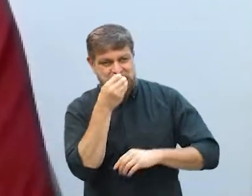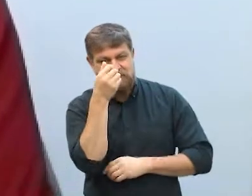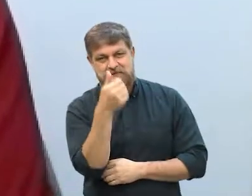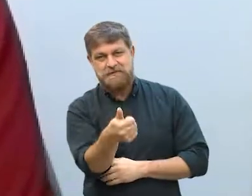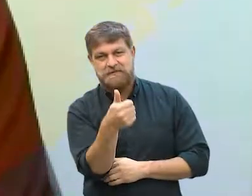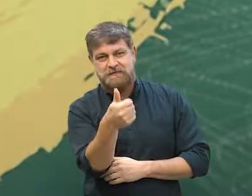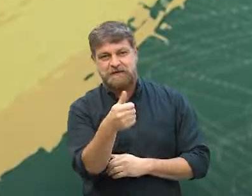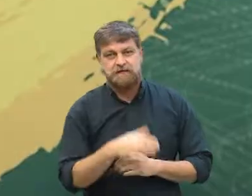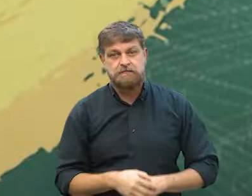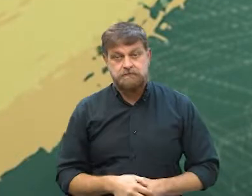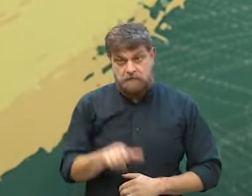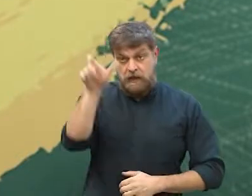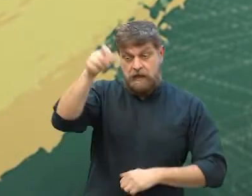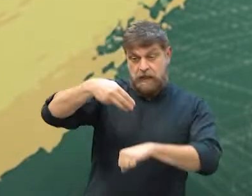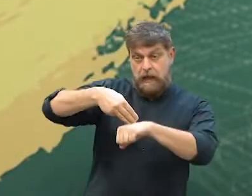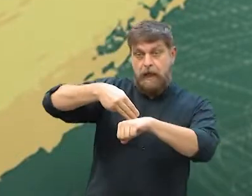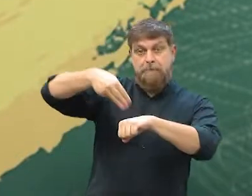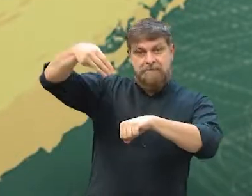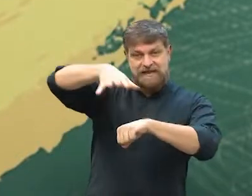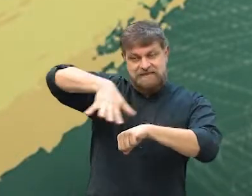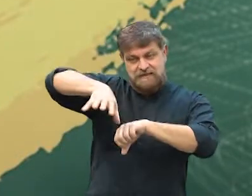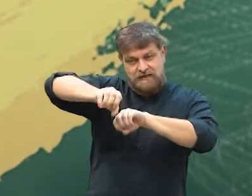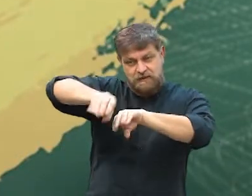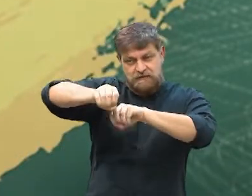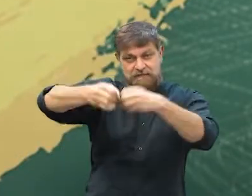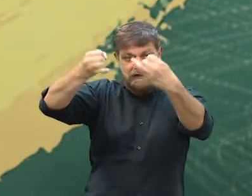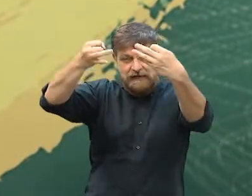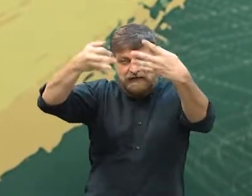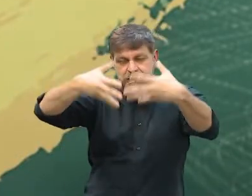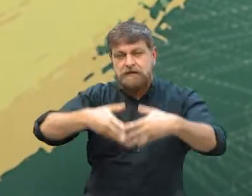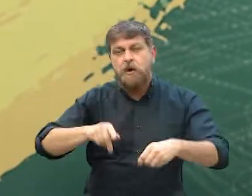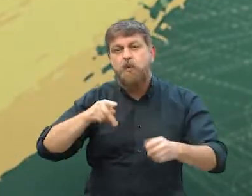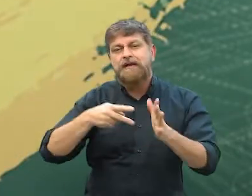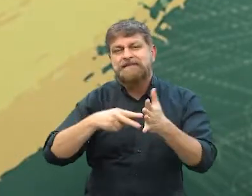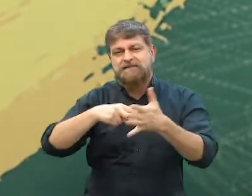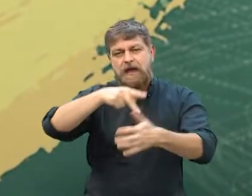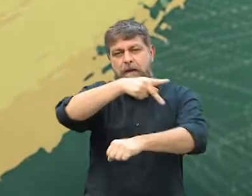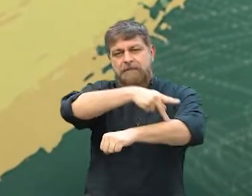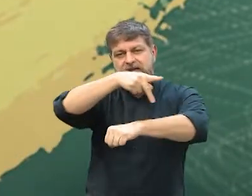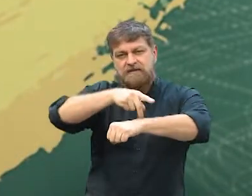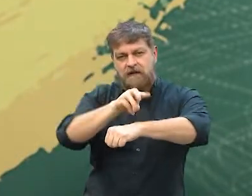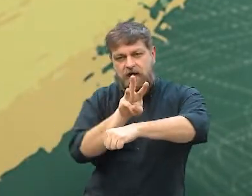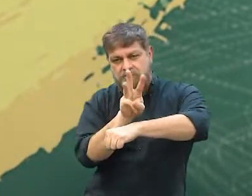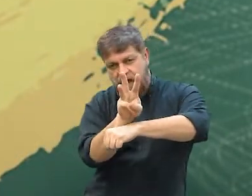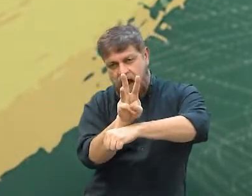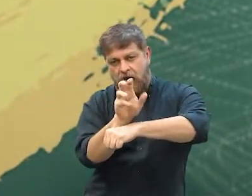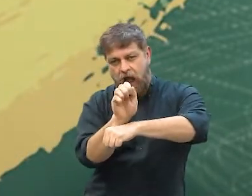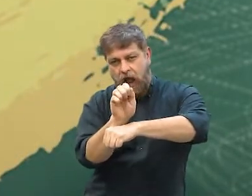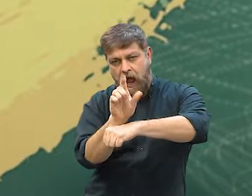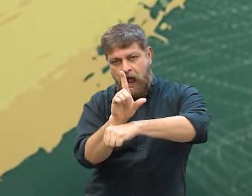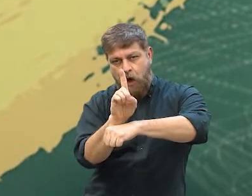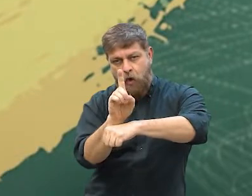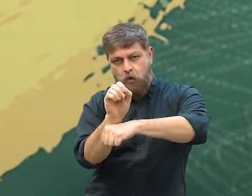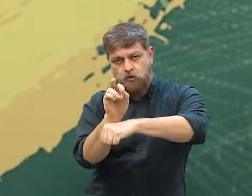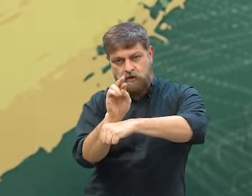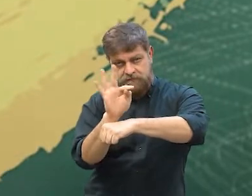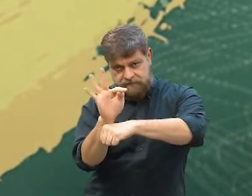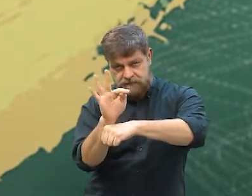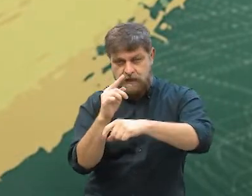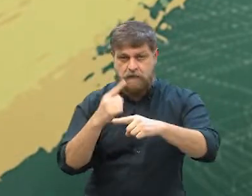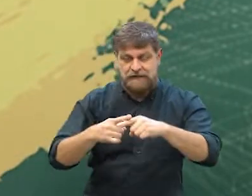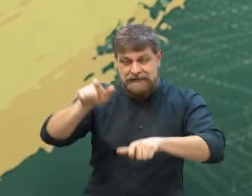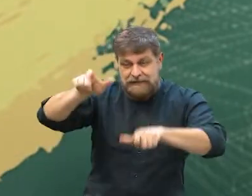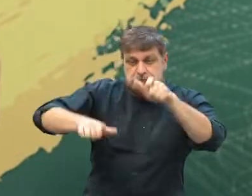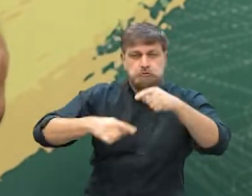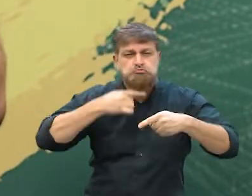bem? A Kátia, que é mestre em educação e vai falar um pouquinho sobre essa pedagogia Waldorf, porque de fato muita gente